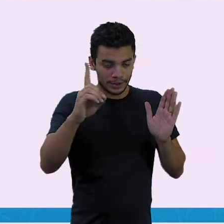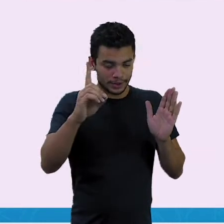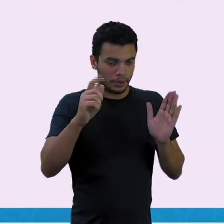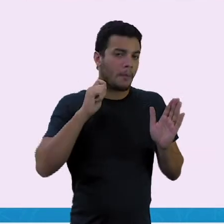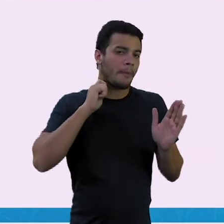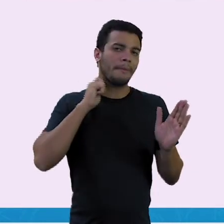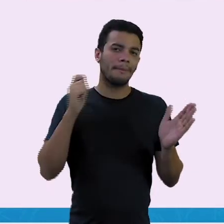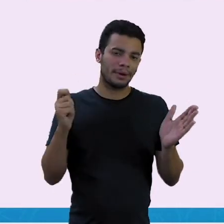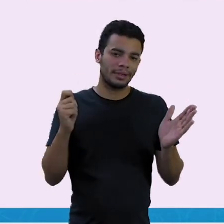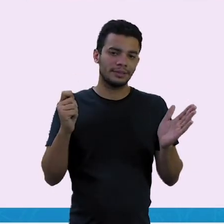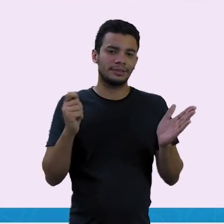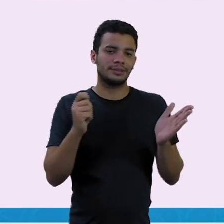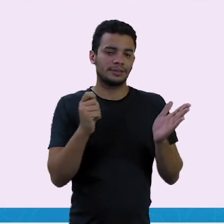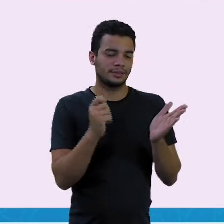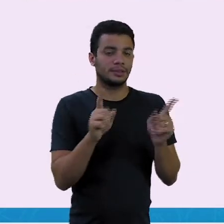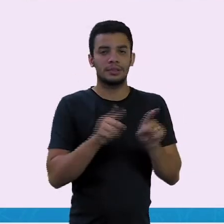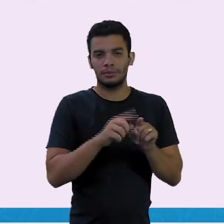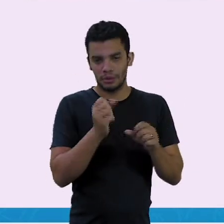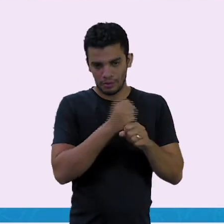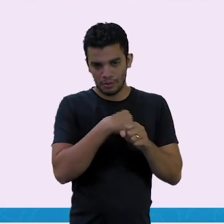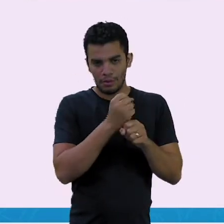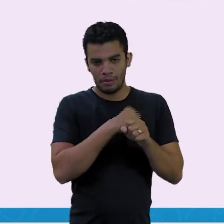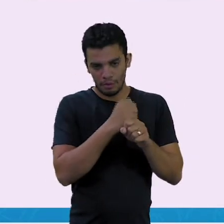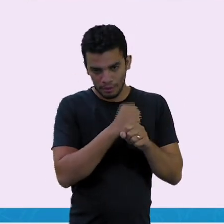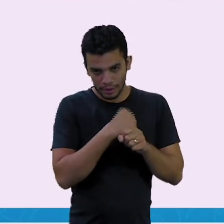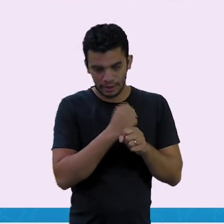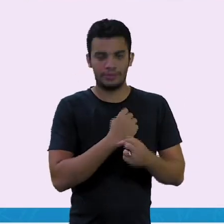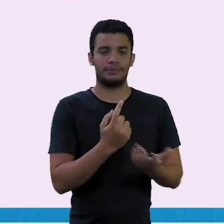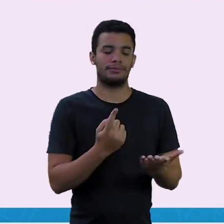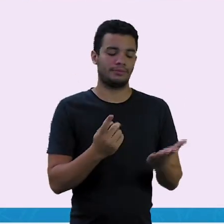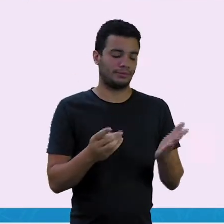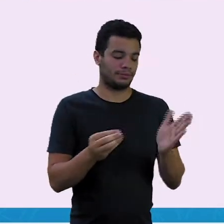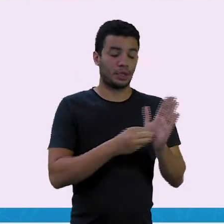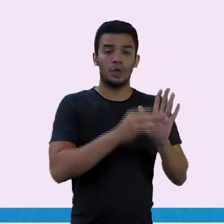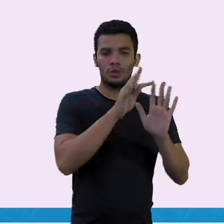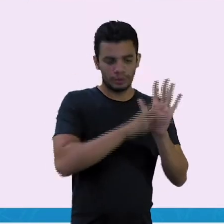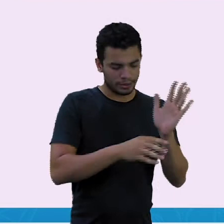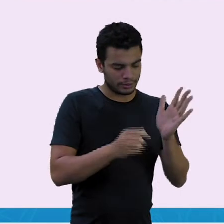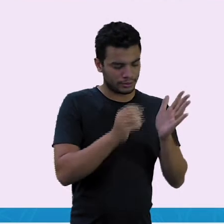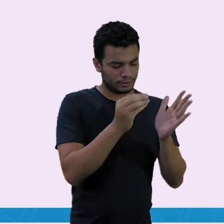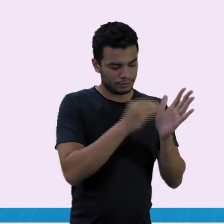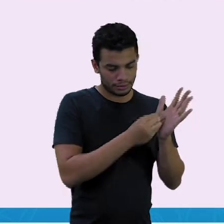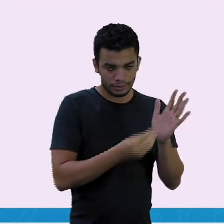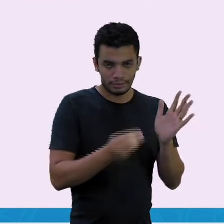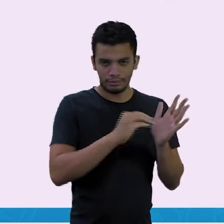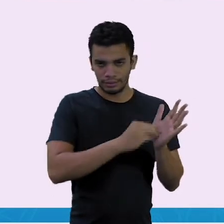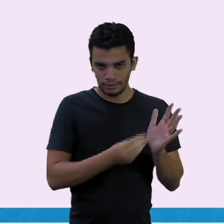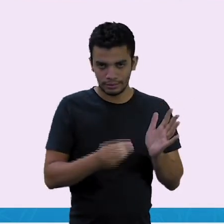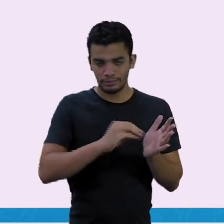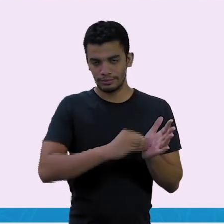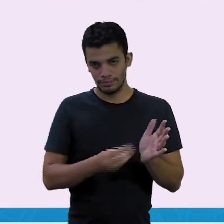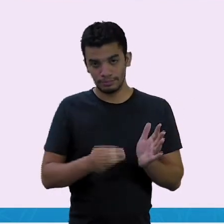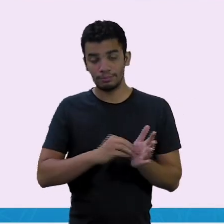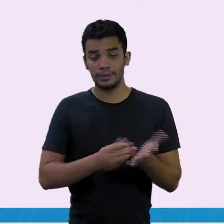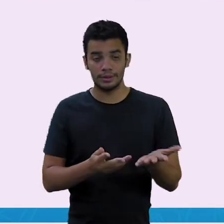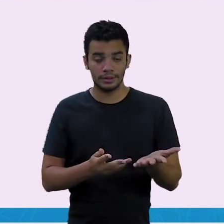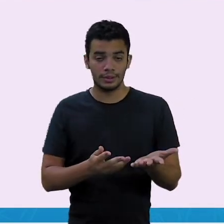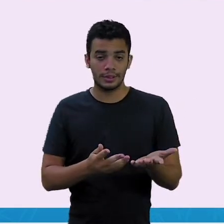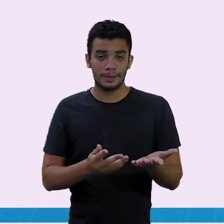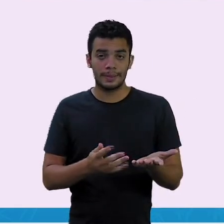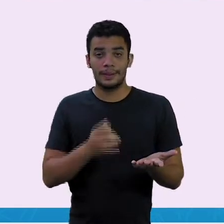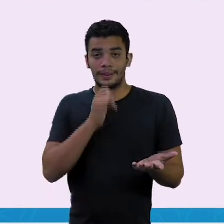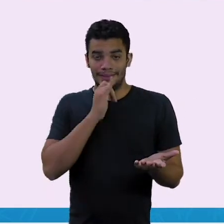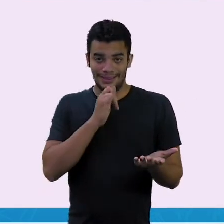importante, independente se o bilhete seja formal ou informal, com linguagem coloquial ou culta, eu não